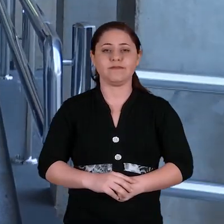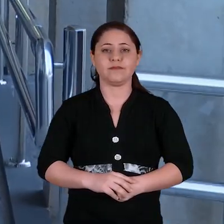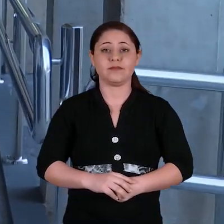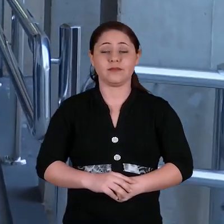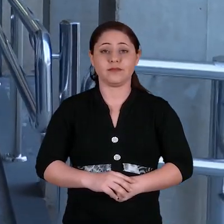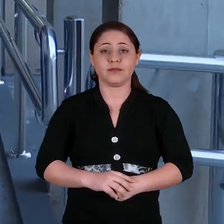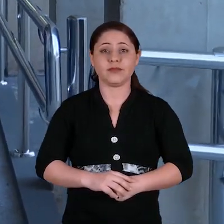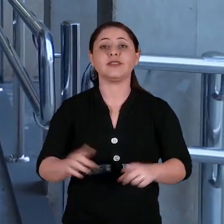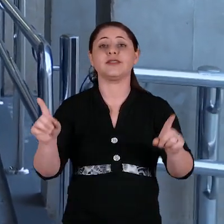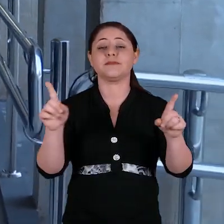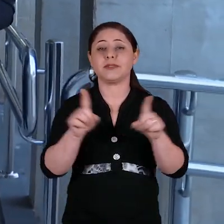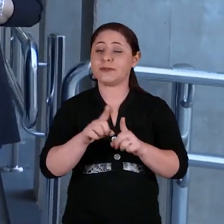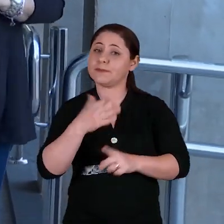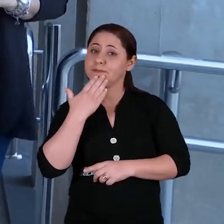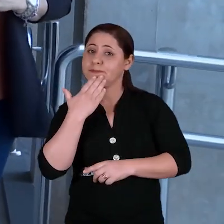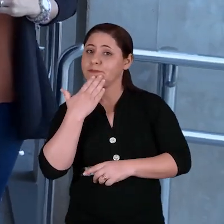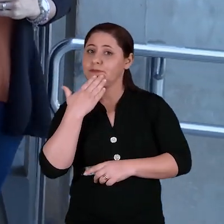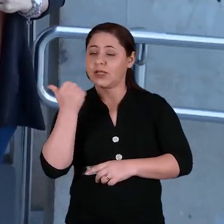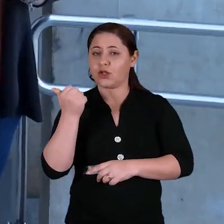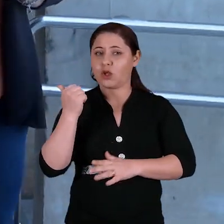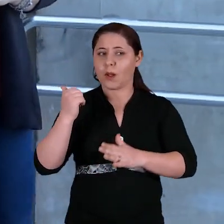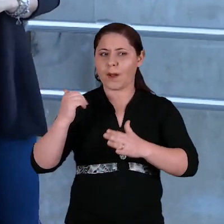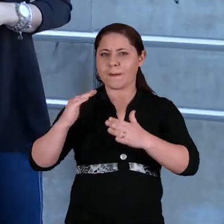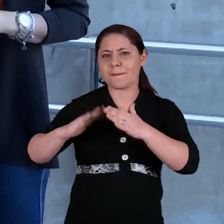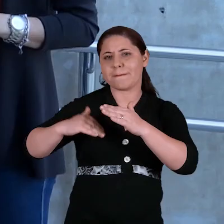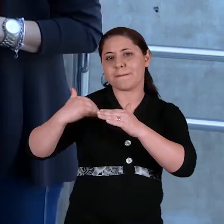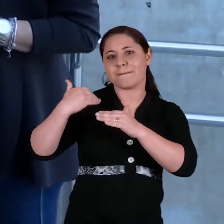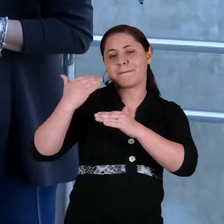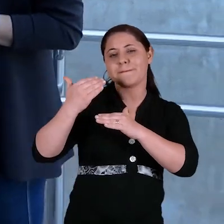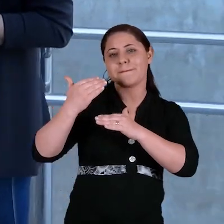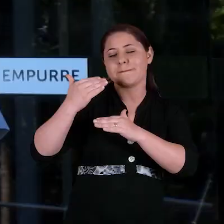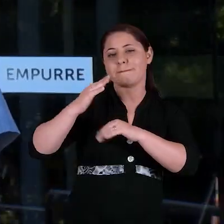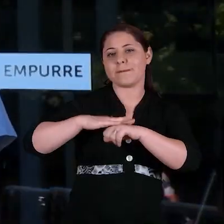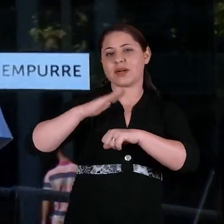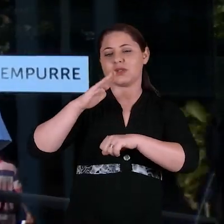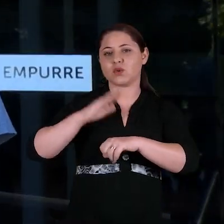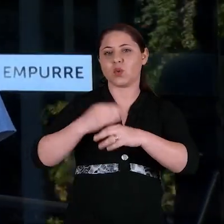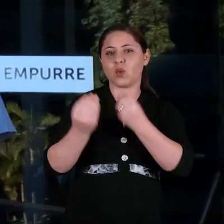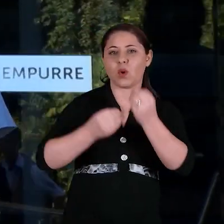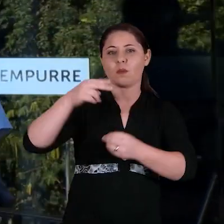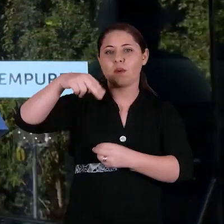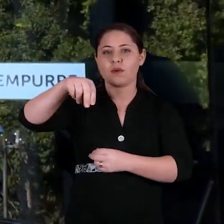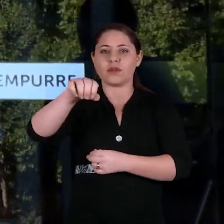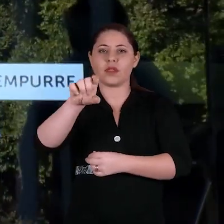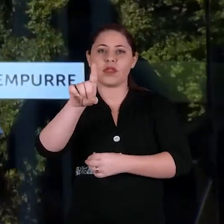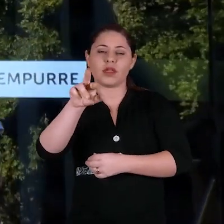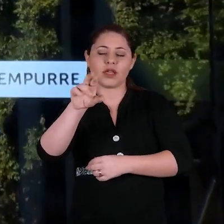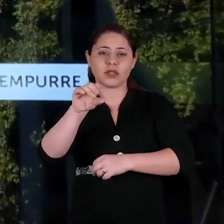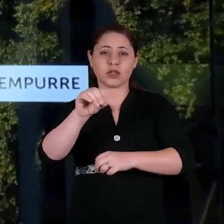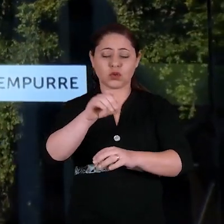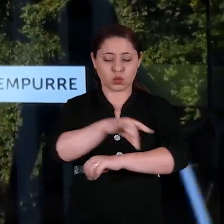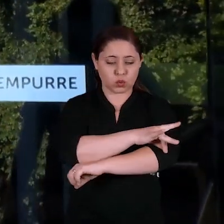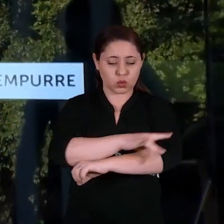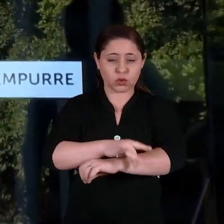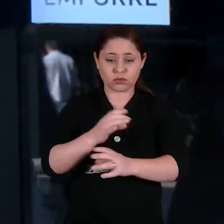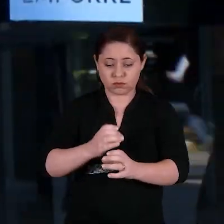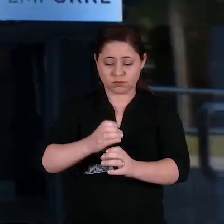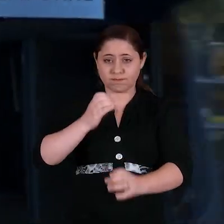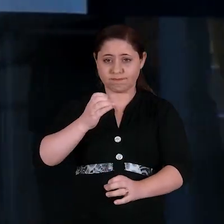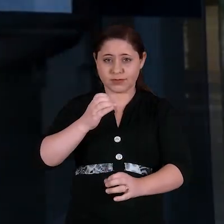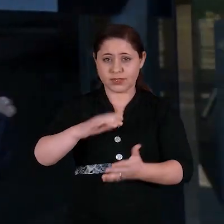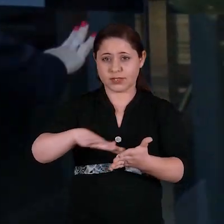No entanto, as melhorias vão além, conforme explica Néder Chabib Pérez, arquiteto da Secretaria